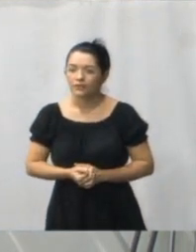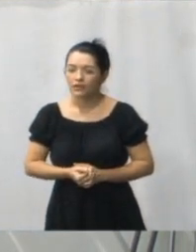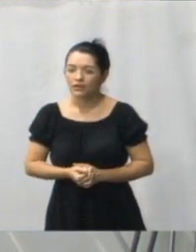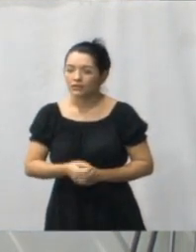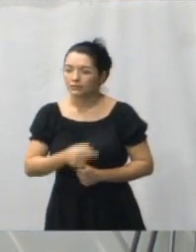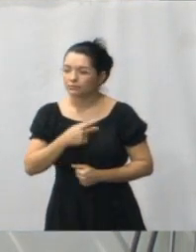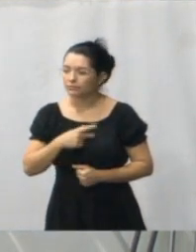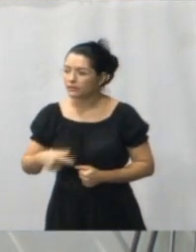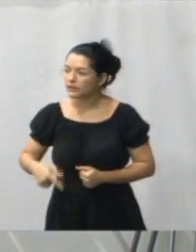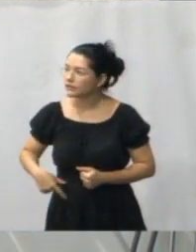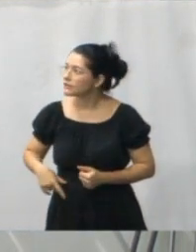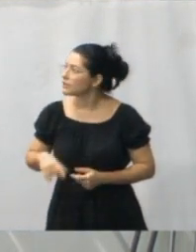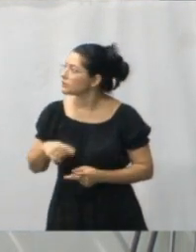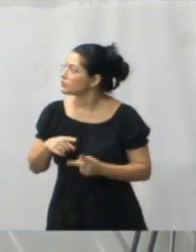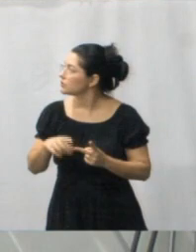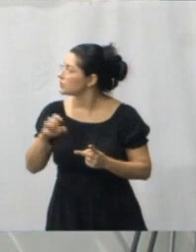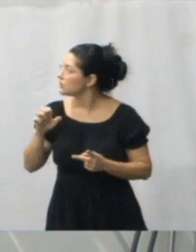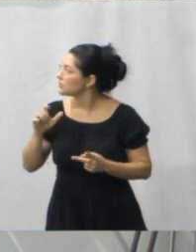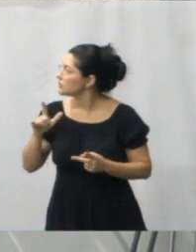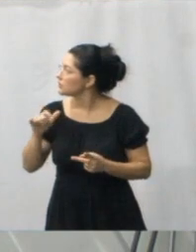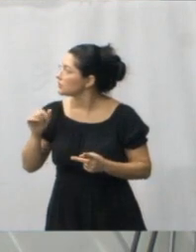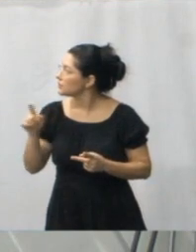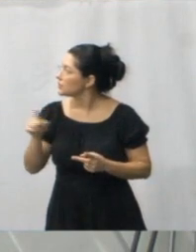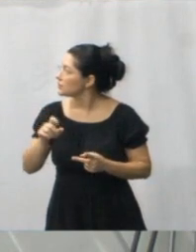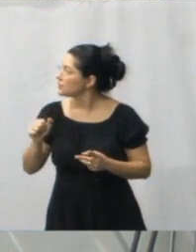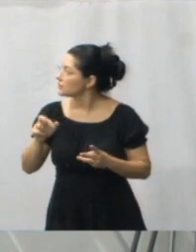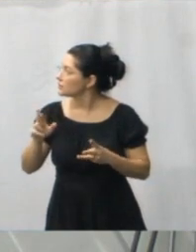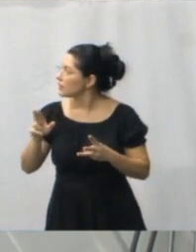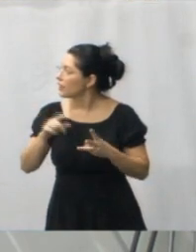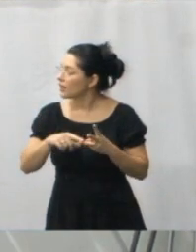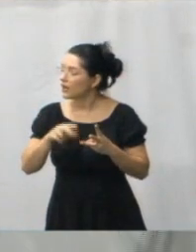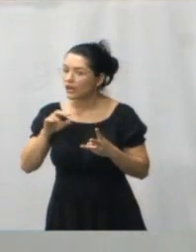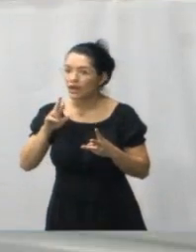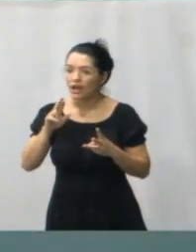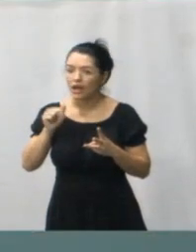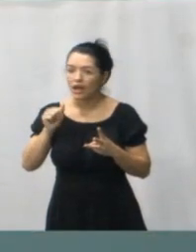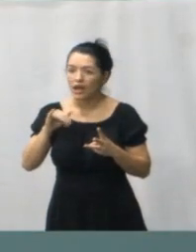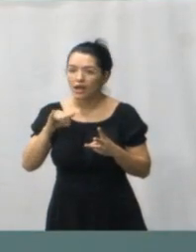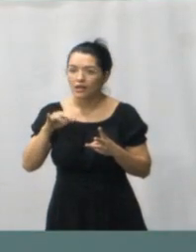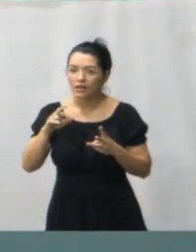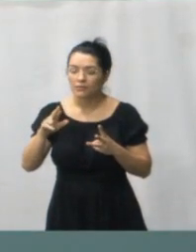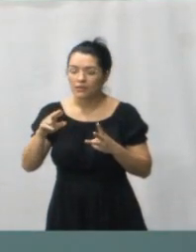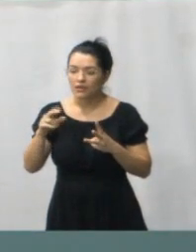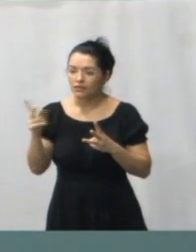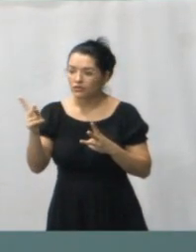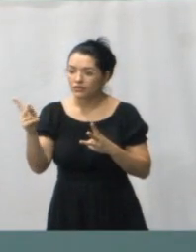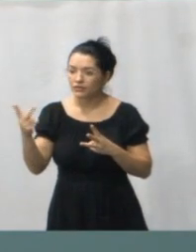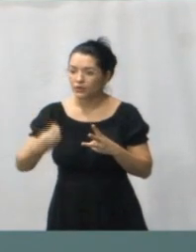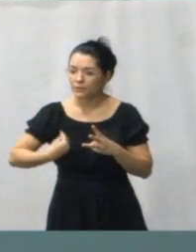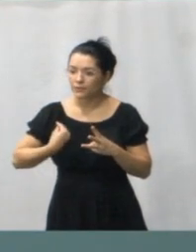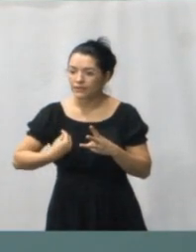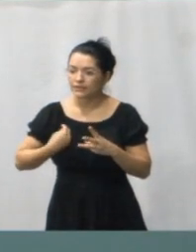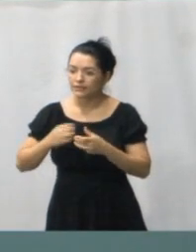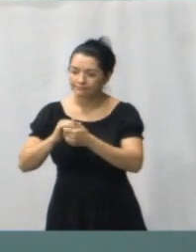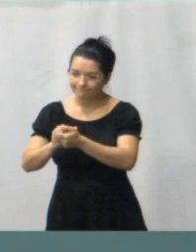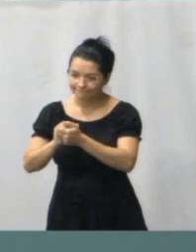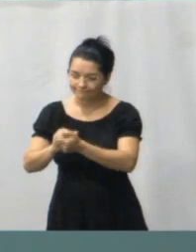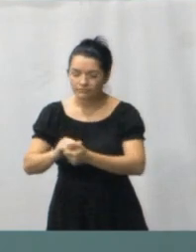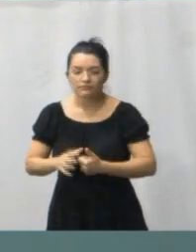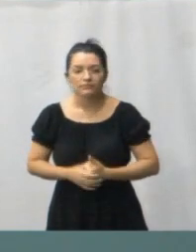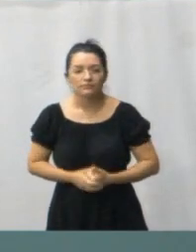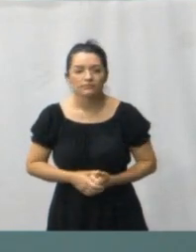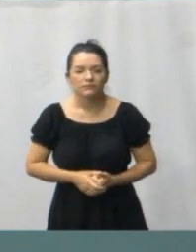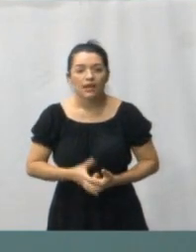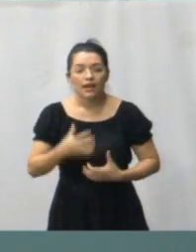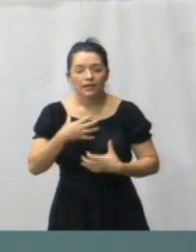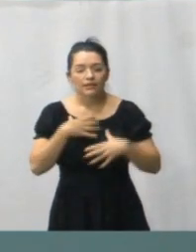vocês. Sinto-se cumprimentado. Muito feliz hoje, presidente, dia 17 de janeiro, nós votamos o